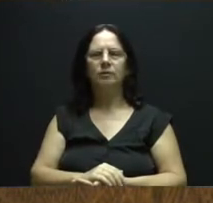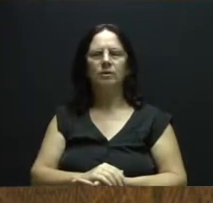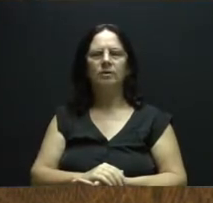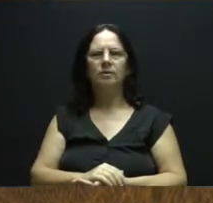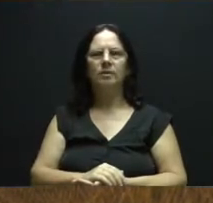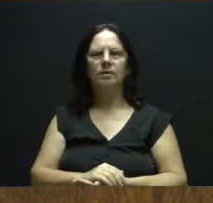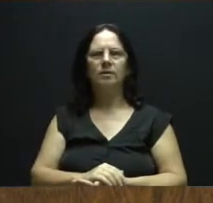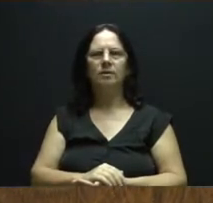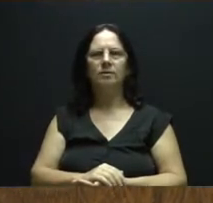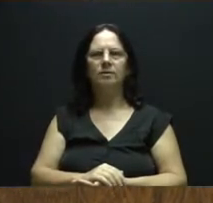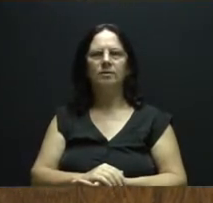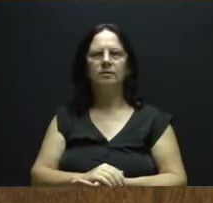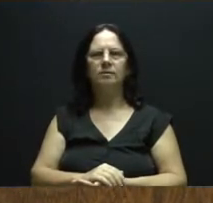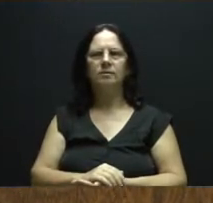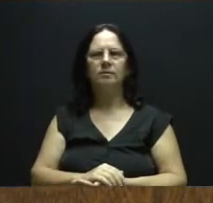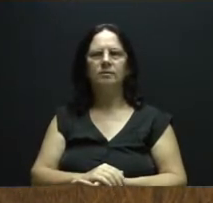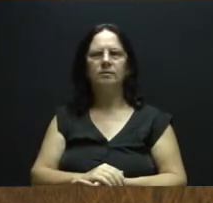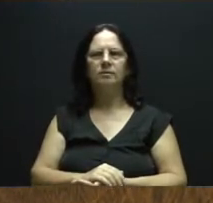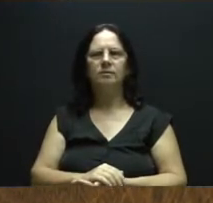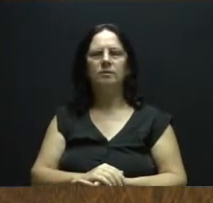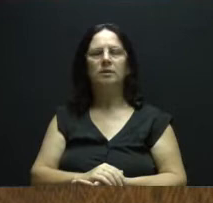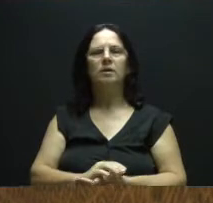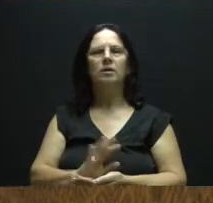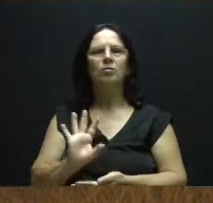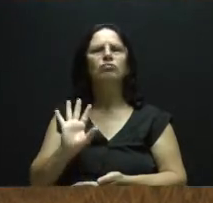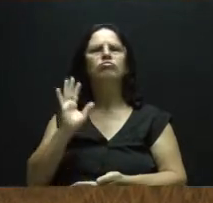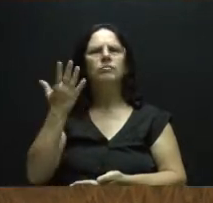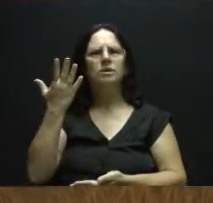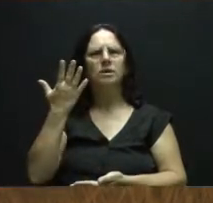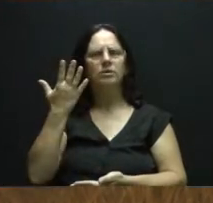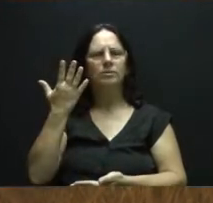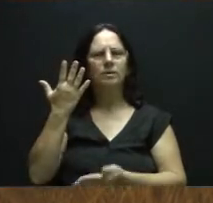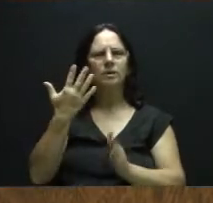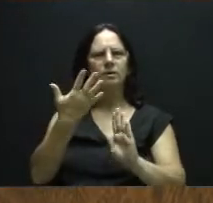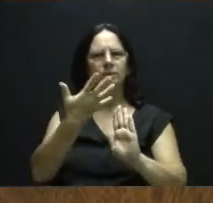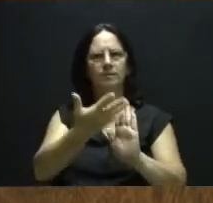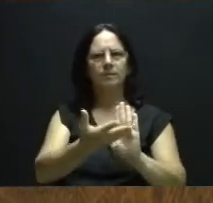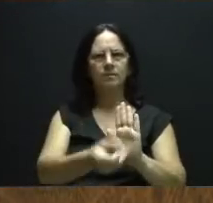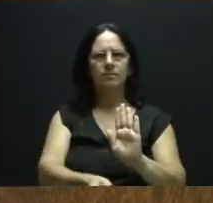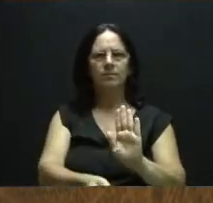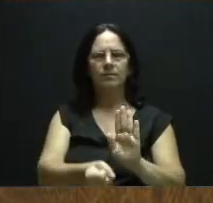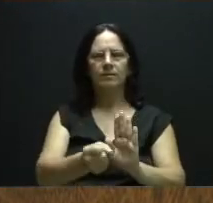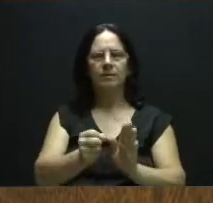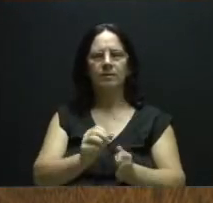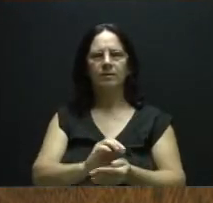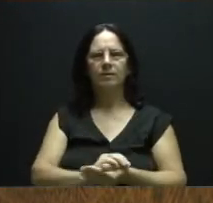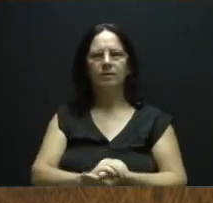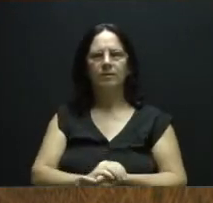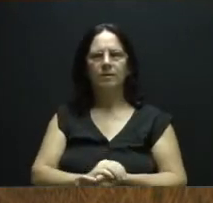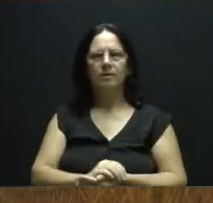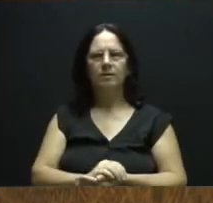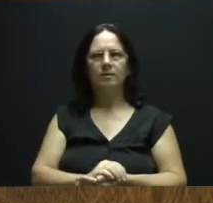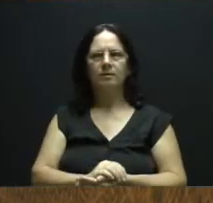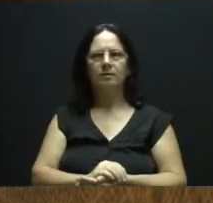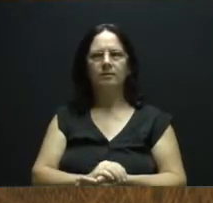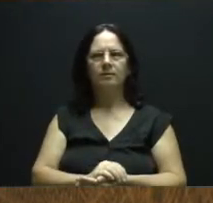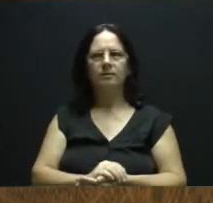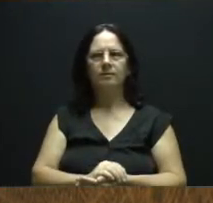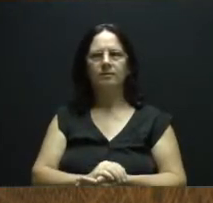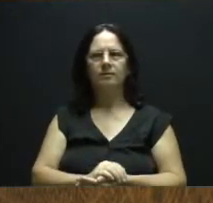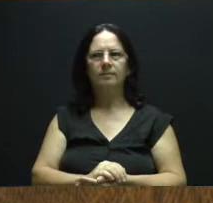quanto ao mérito cabe ao todo o plenário decidirá a conveniência e oportunidade de sua aprovação